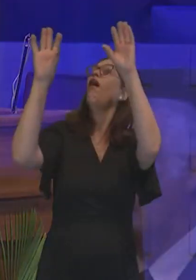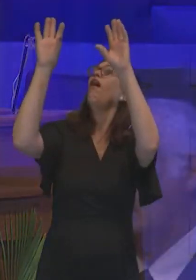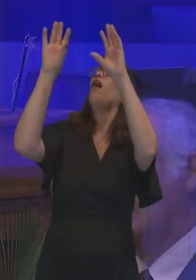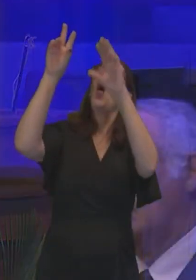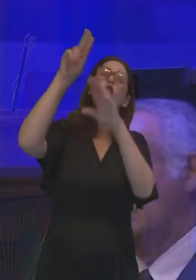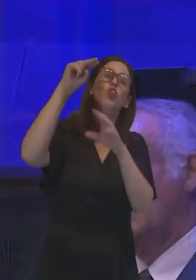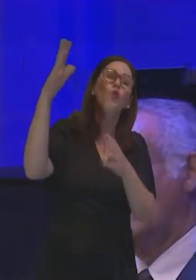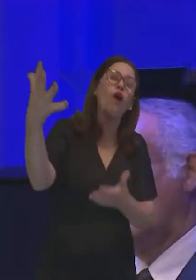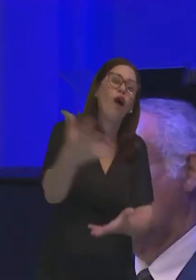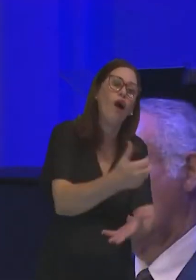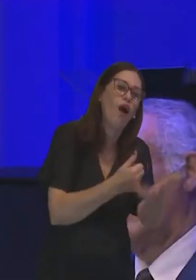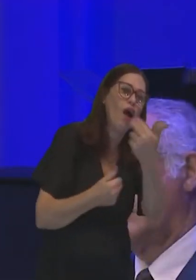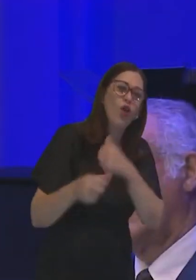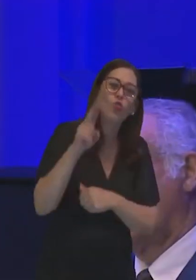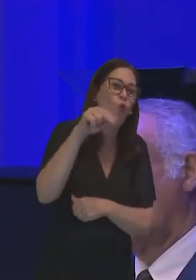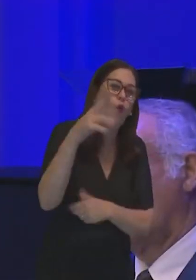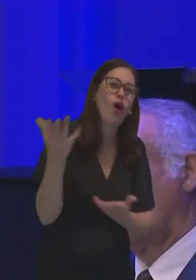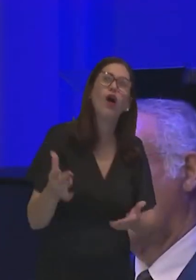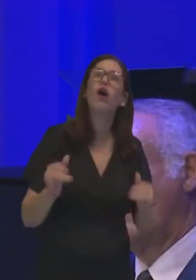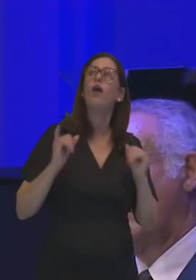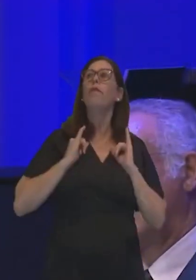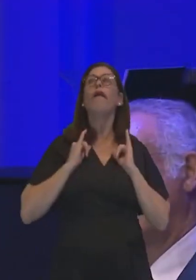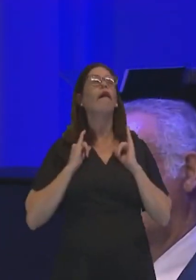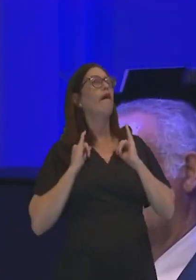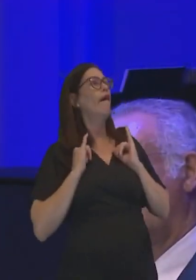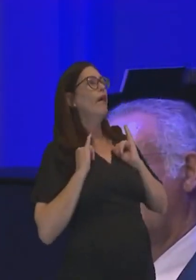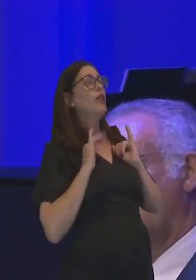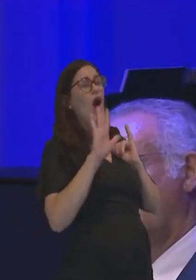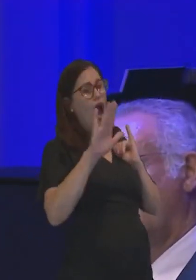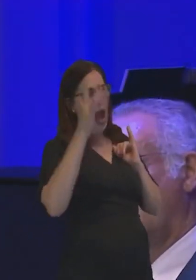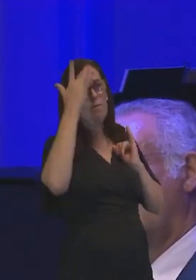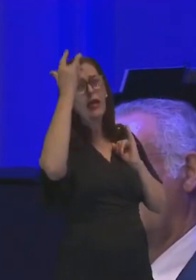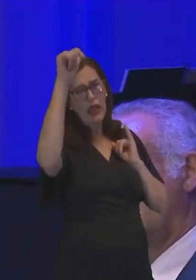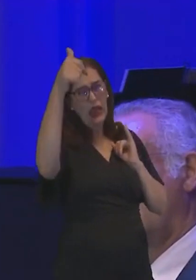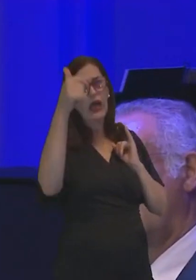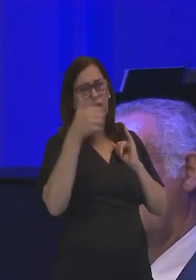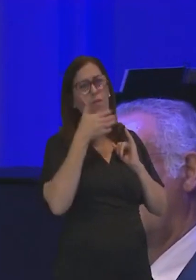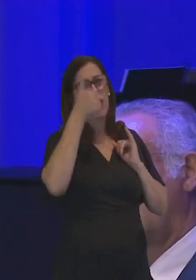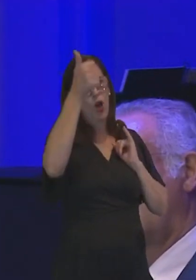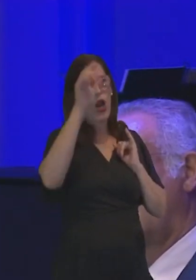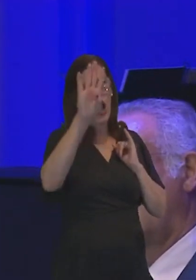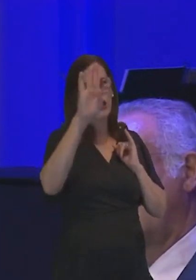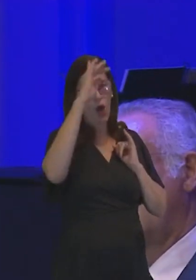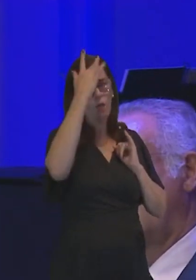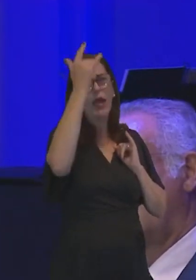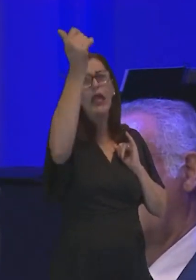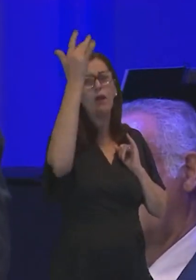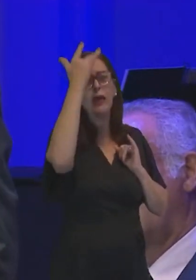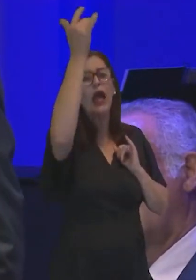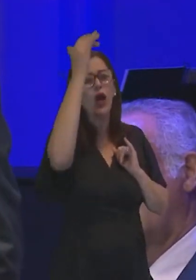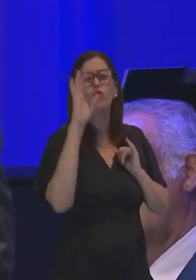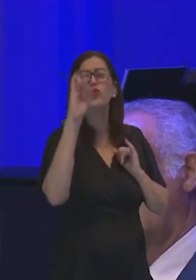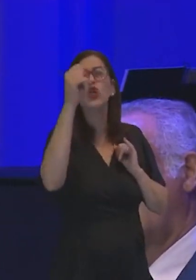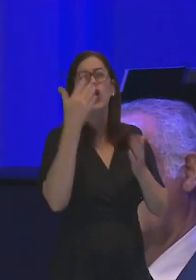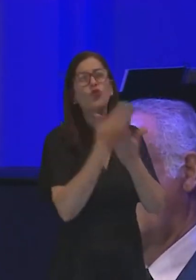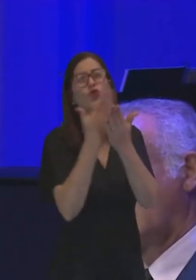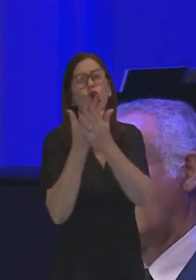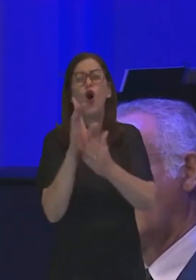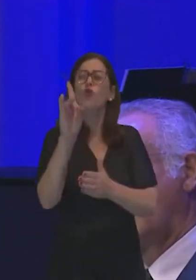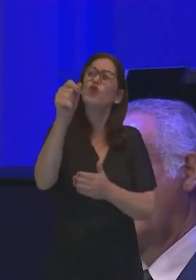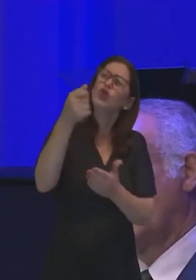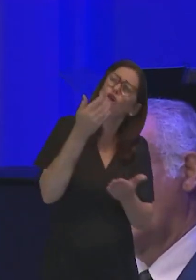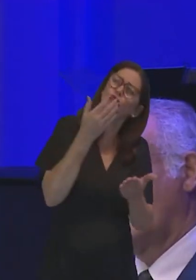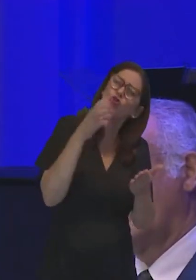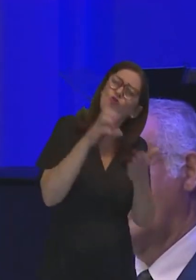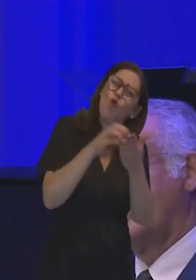nunca cegará. Ficar esperando o tempo melhorar, não, amanhã um dia eu vou melhorar, um dia eu vou estudar, um dia eu vou